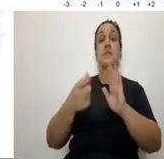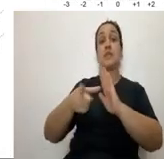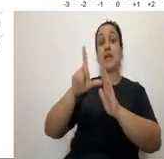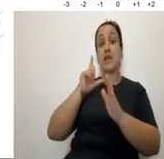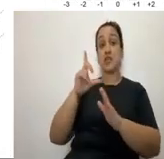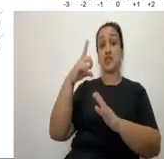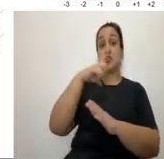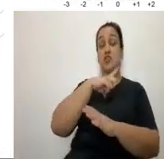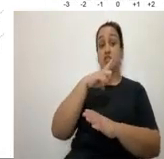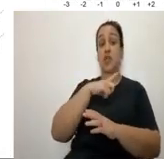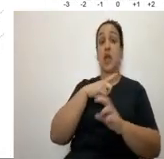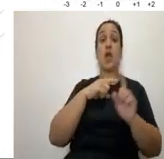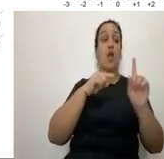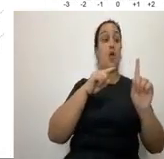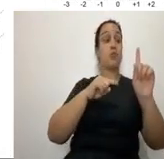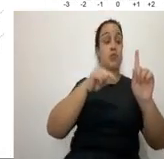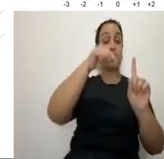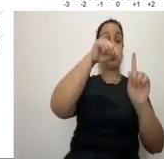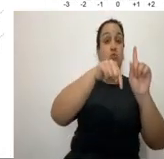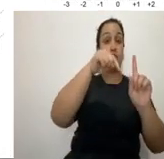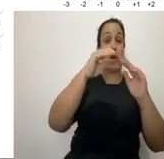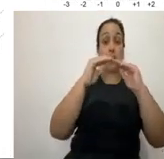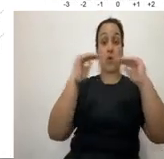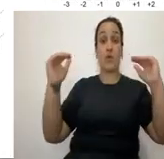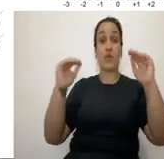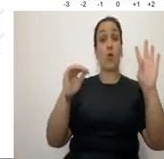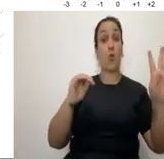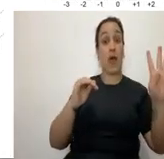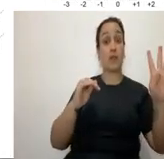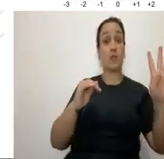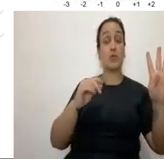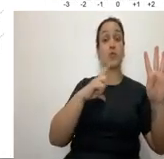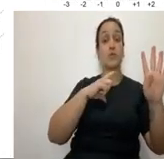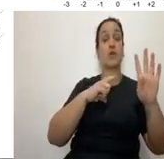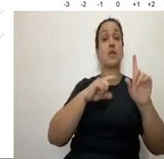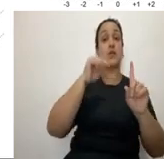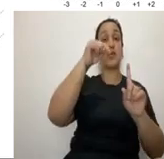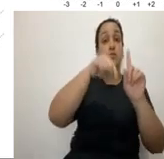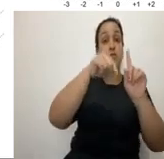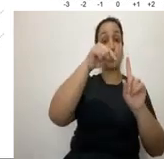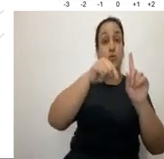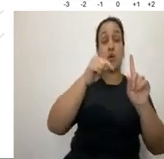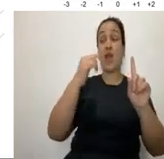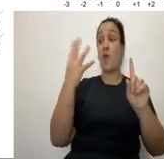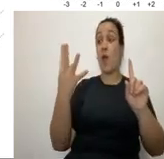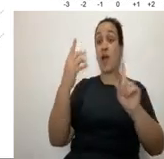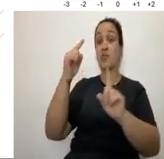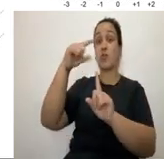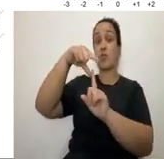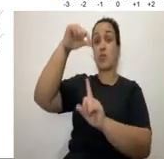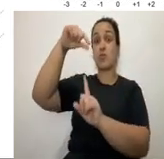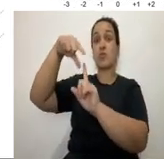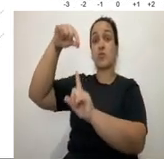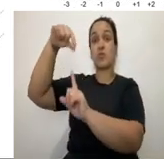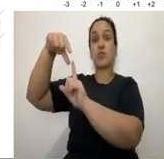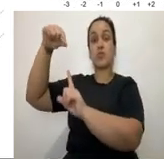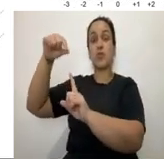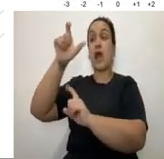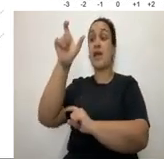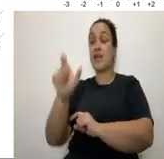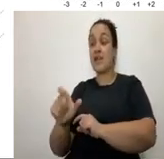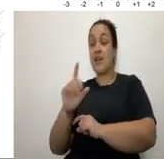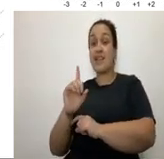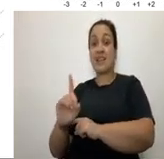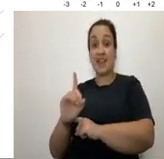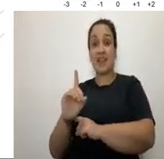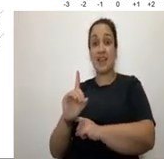Ó? Antes eu tinha 2 elétrons no nível 4s e 4